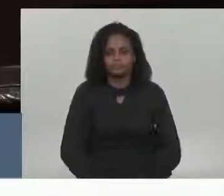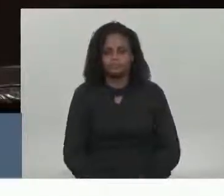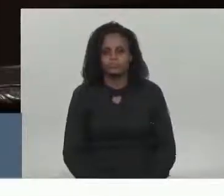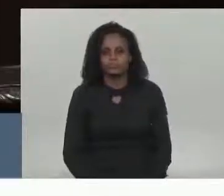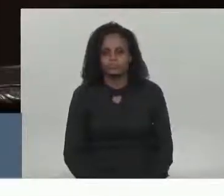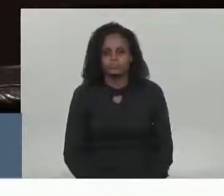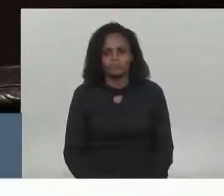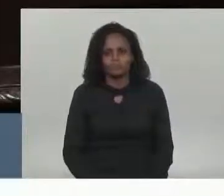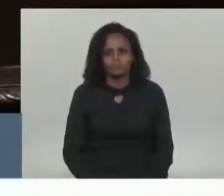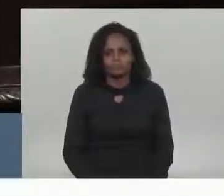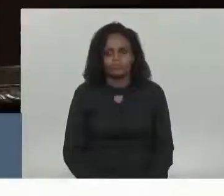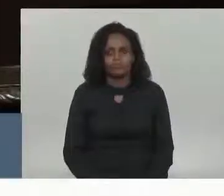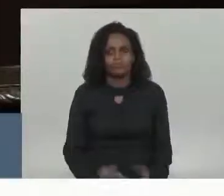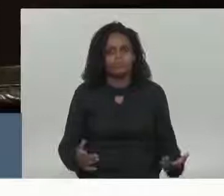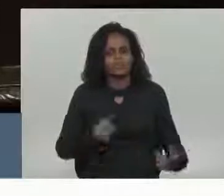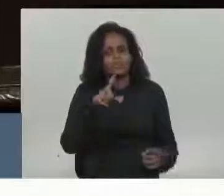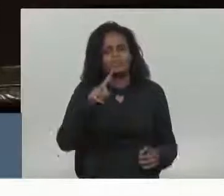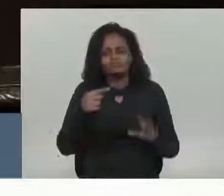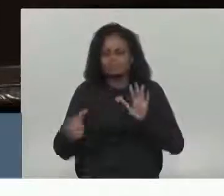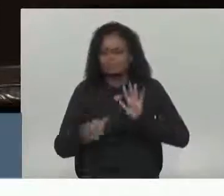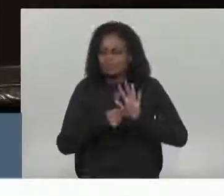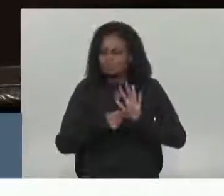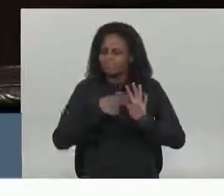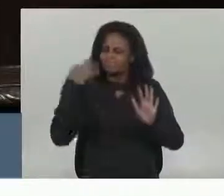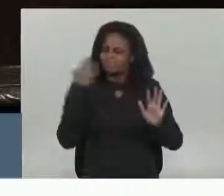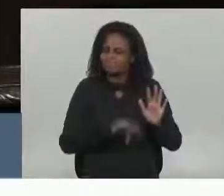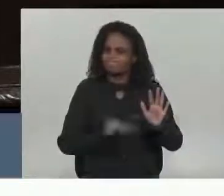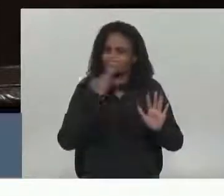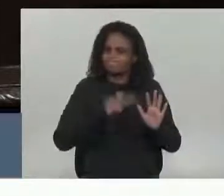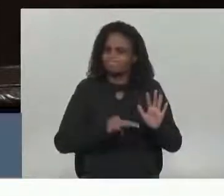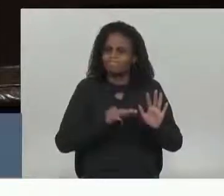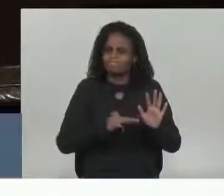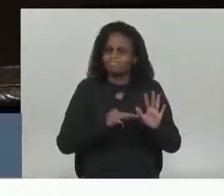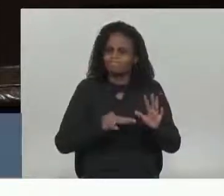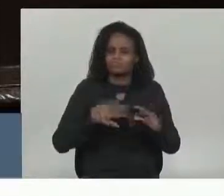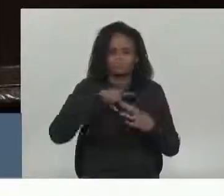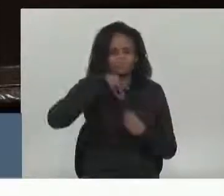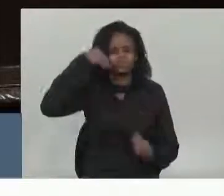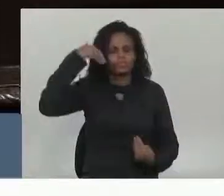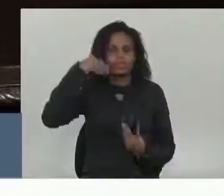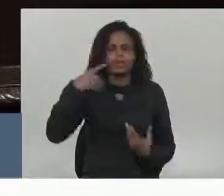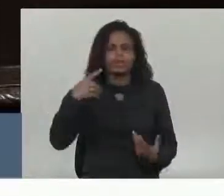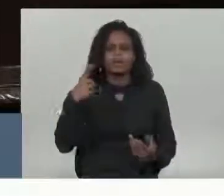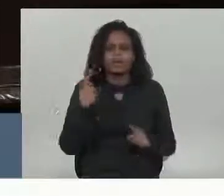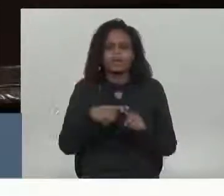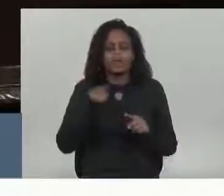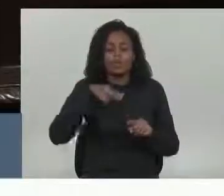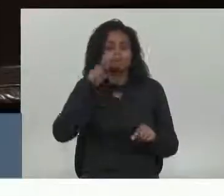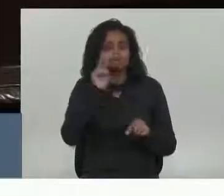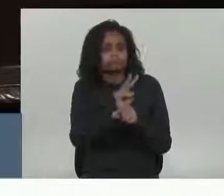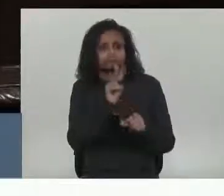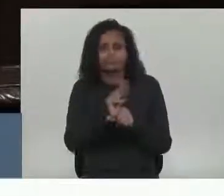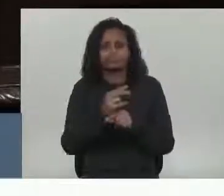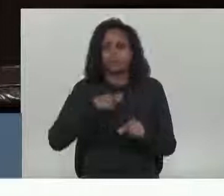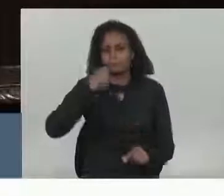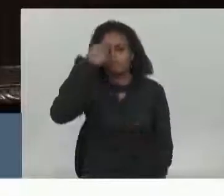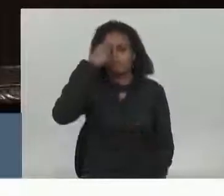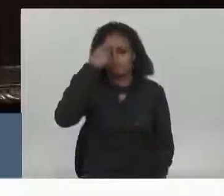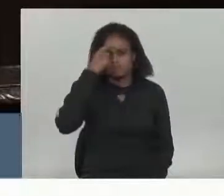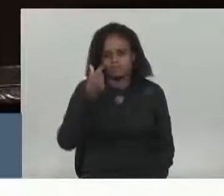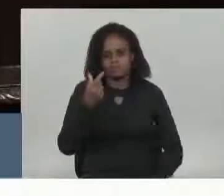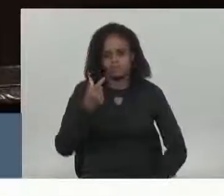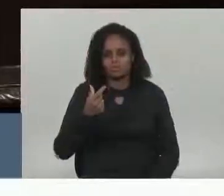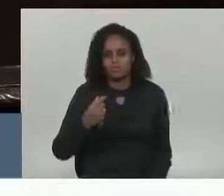aquilo feriu a minha alma, deputado Valdec, porque ao defender aquilo que penso, eu não